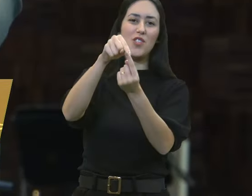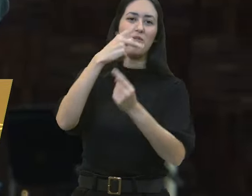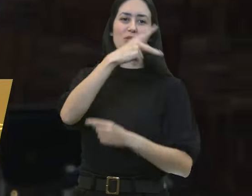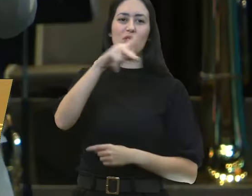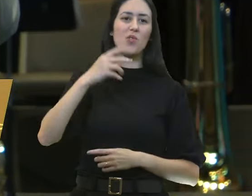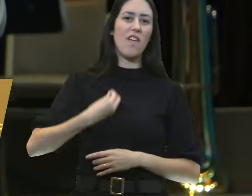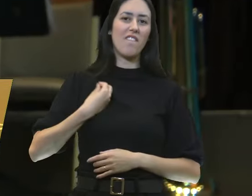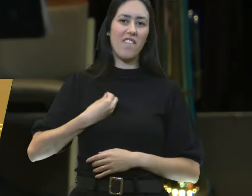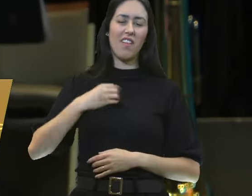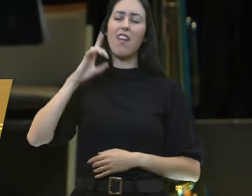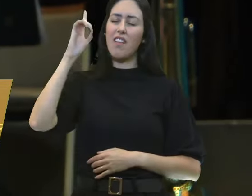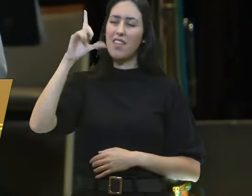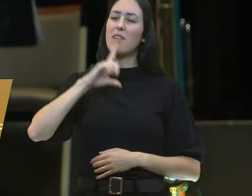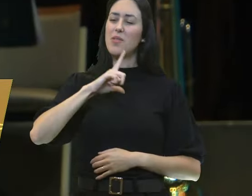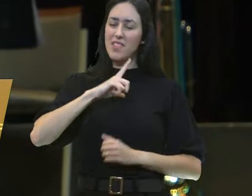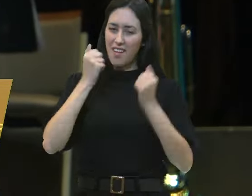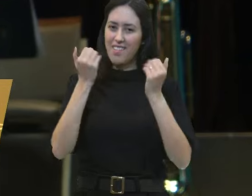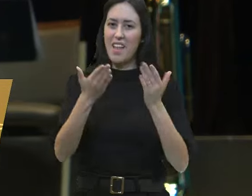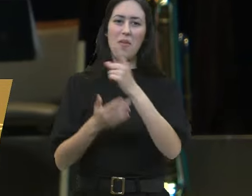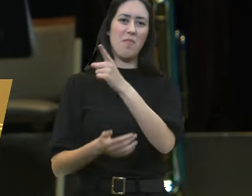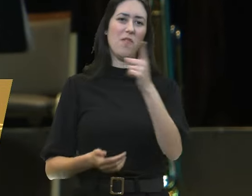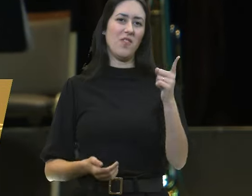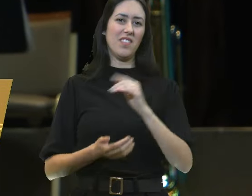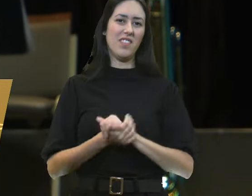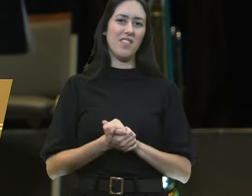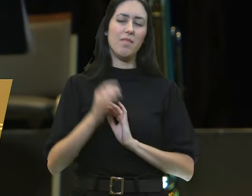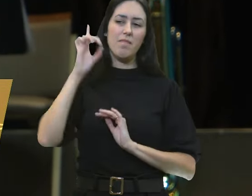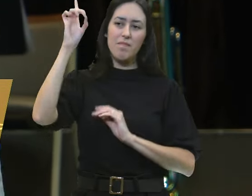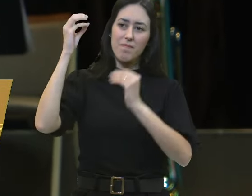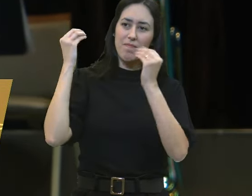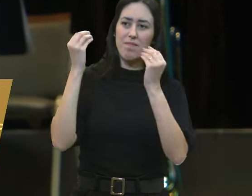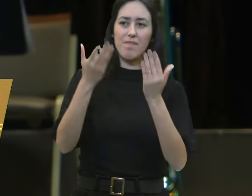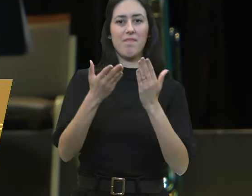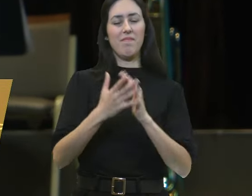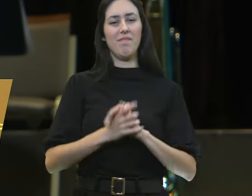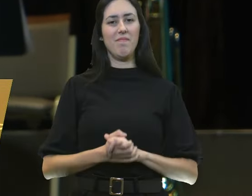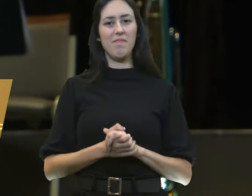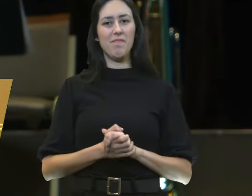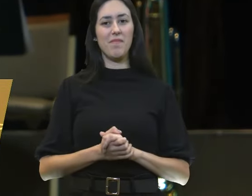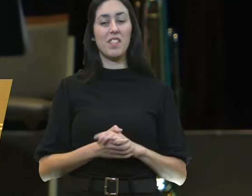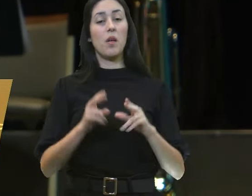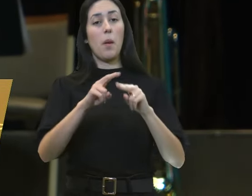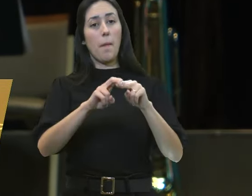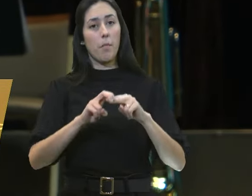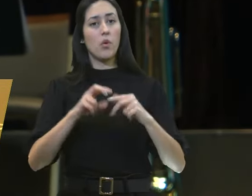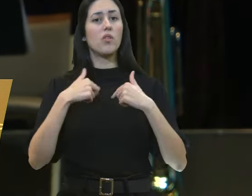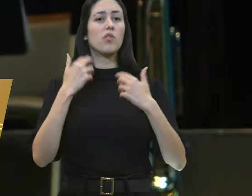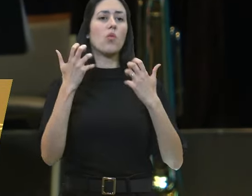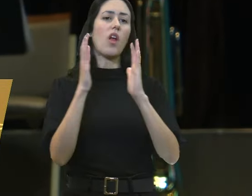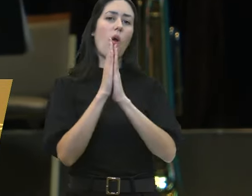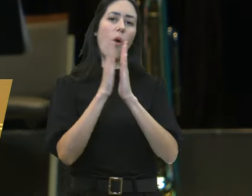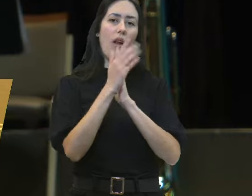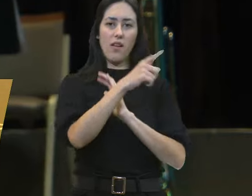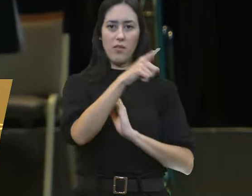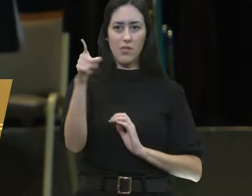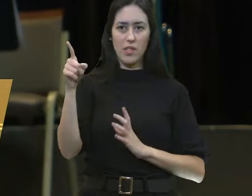Ele tem isso para você nesse dia. Ele te trouxe aqui para isso. Por isso eu queria orar com vocês nessa